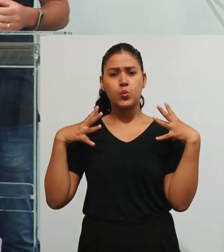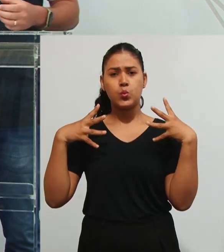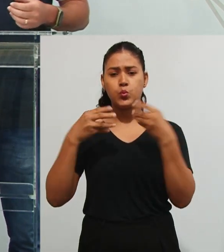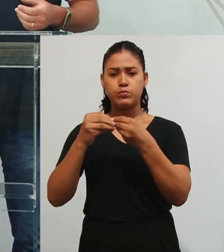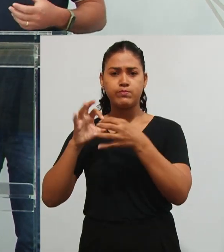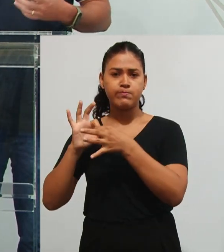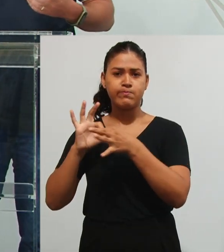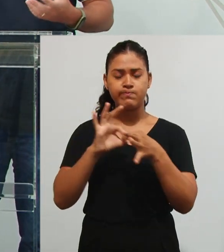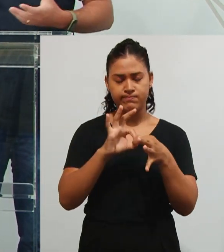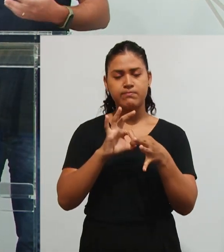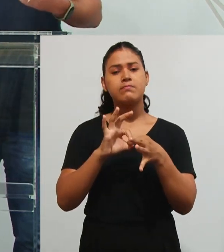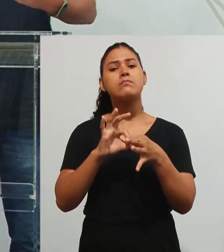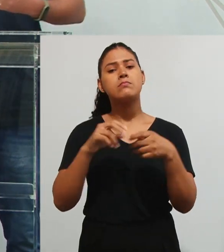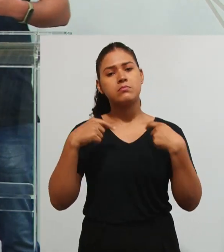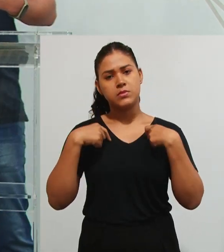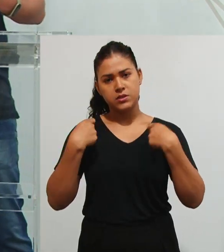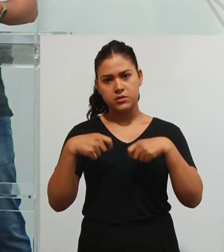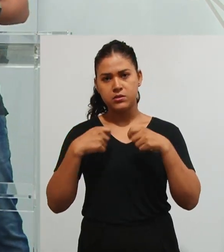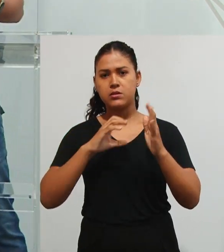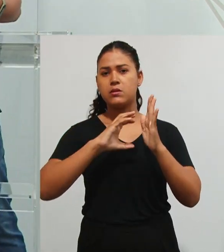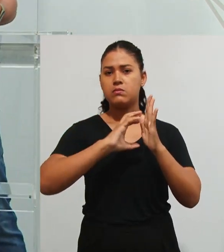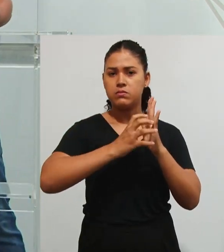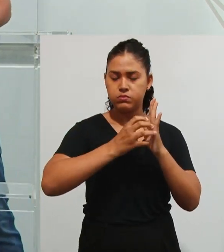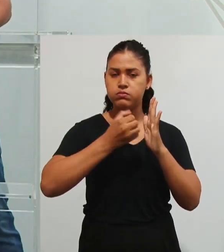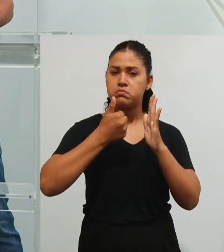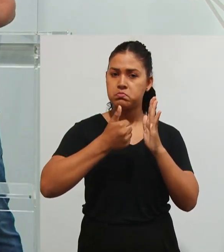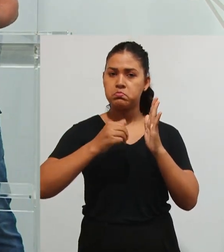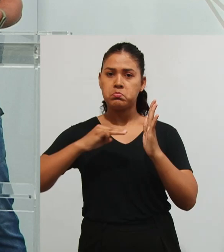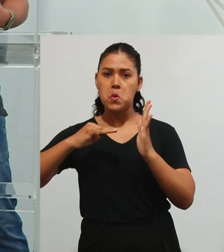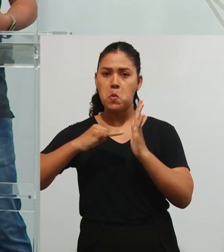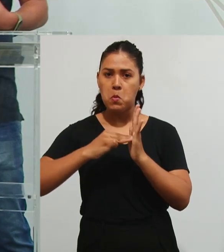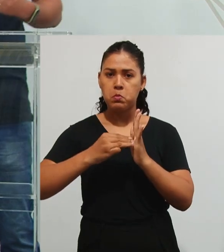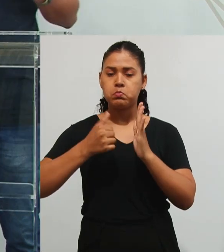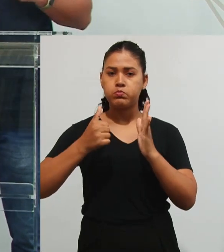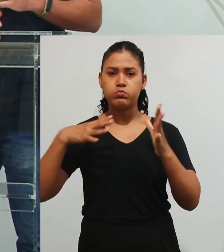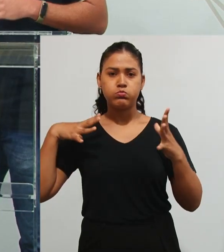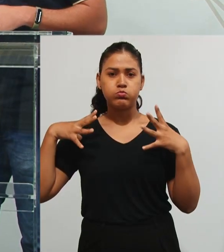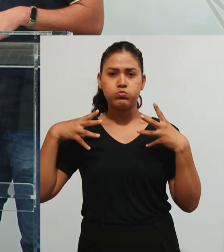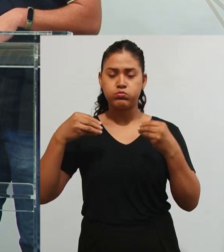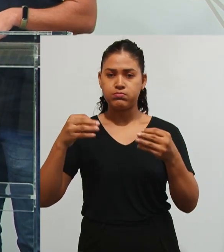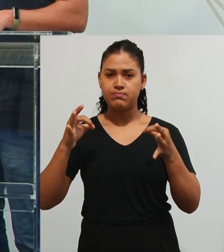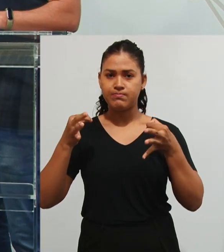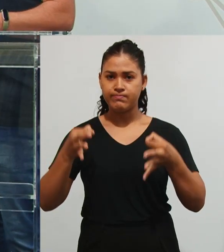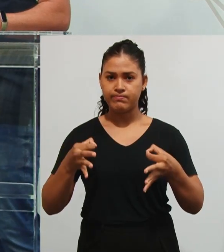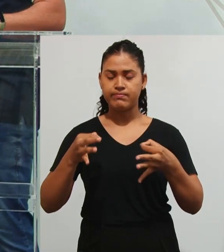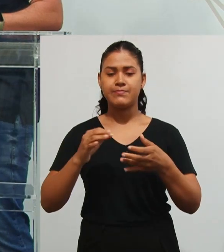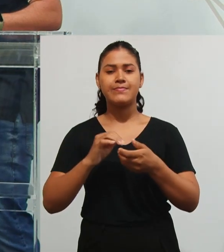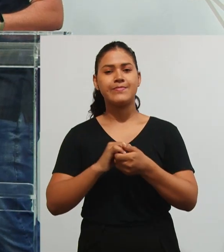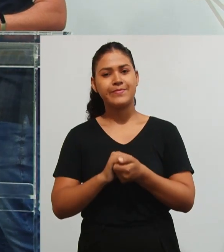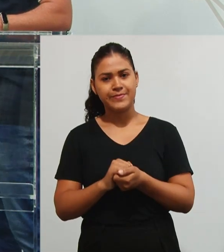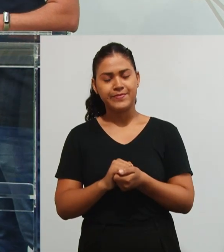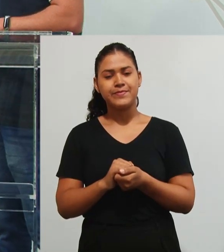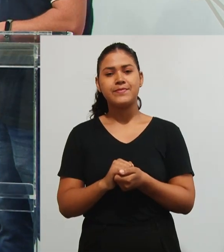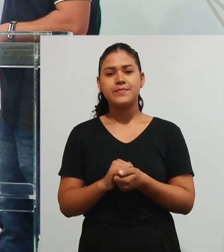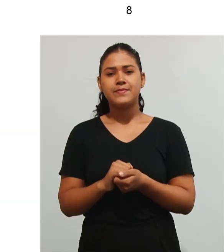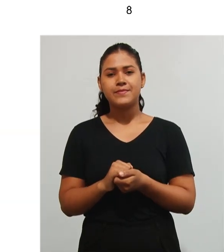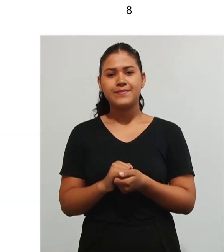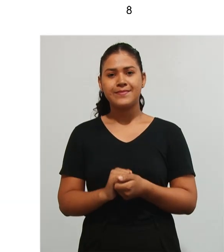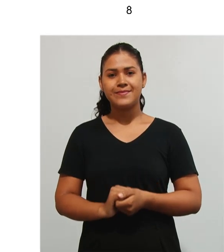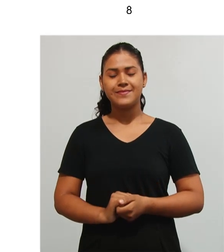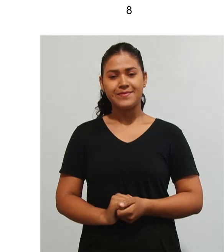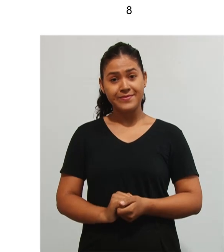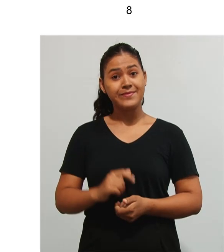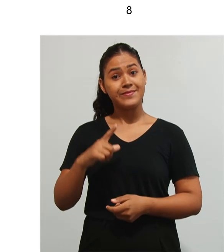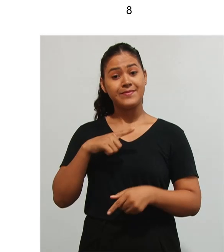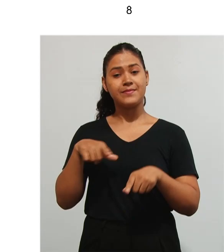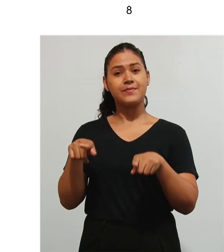Então você precisa ter um conjunto, digamos que equilibrado desses componentes, ok? Continuemos nosso slide. Nós